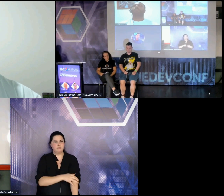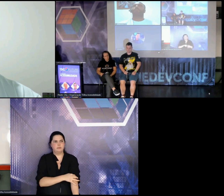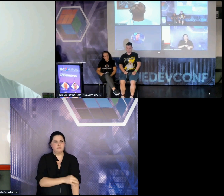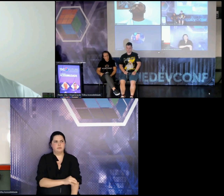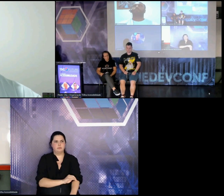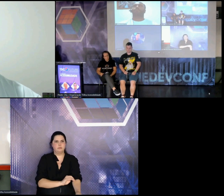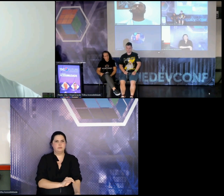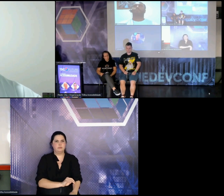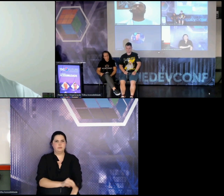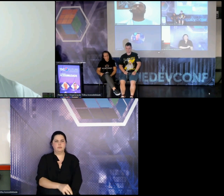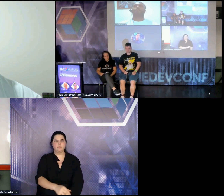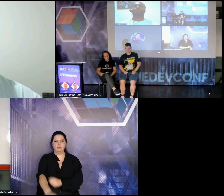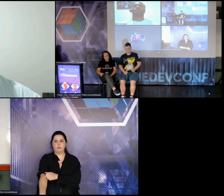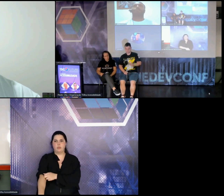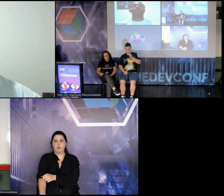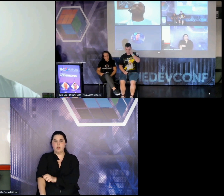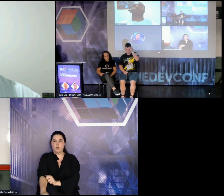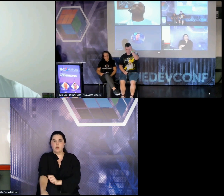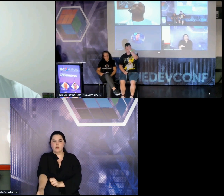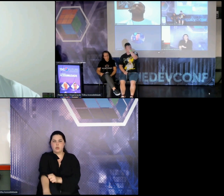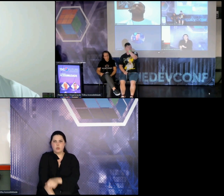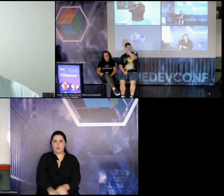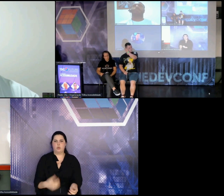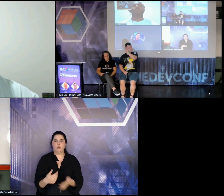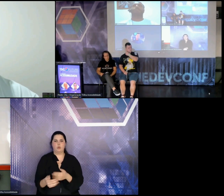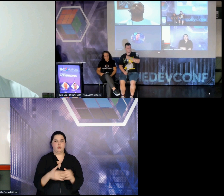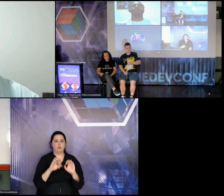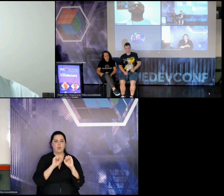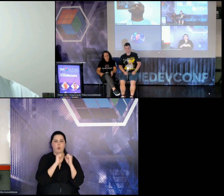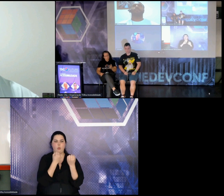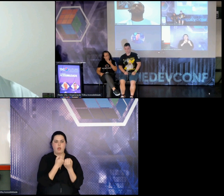todas as squads, independente